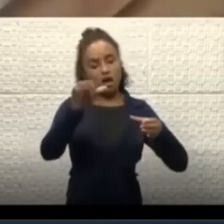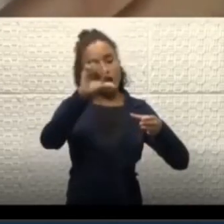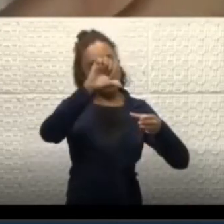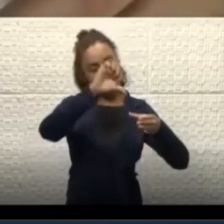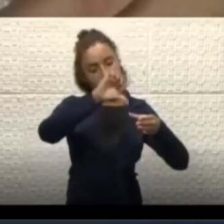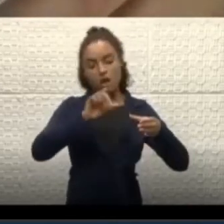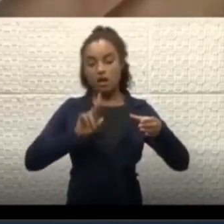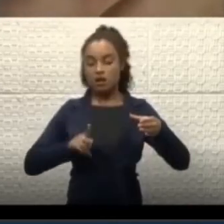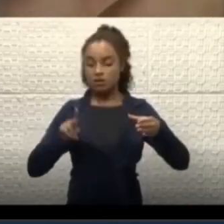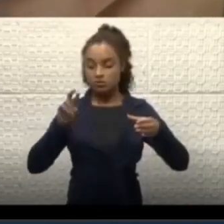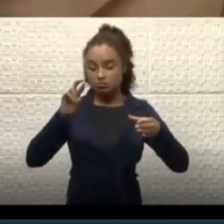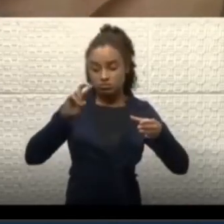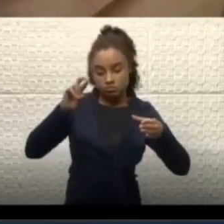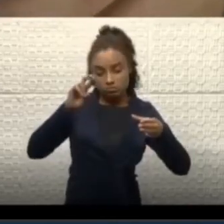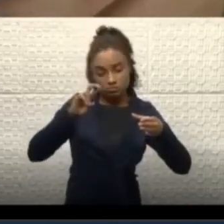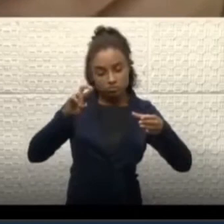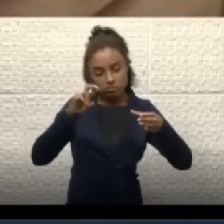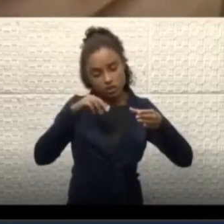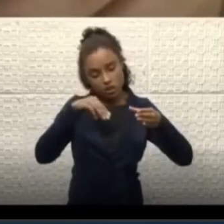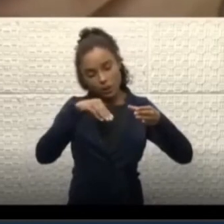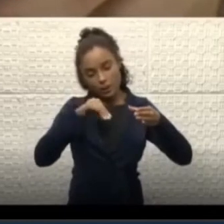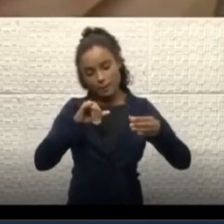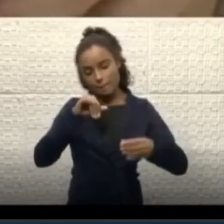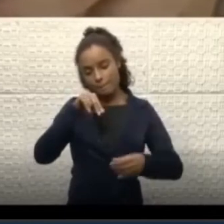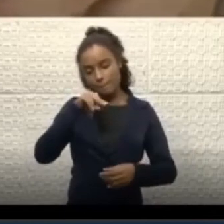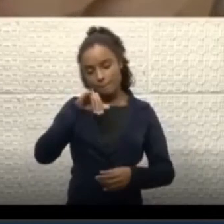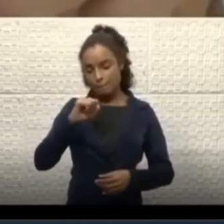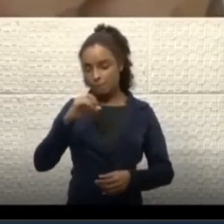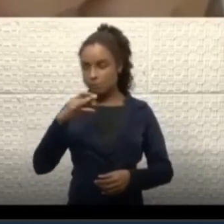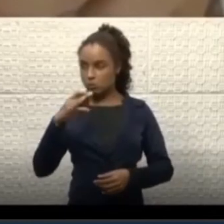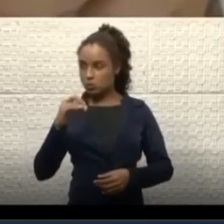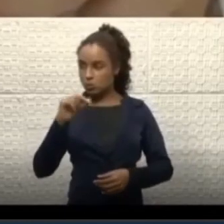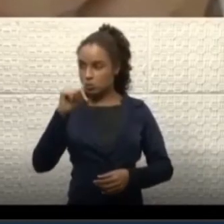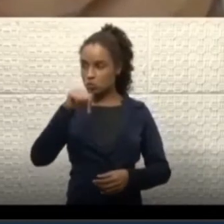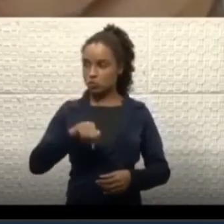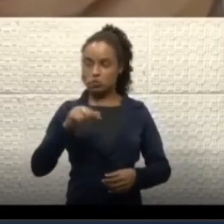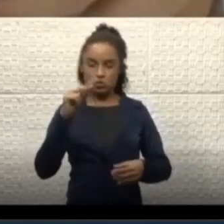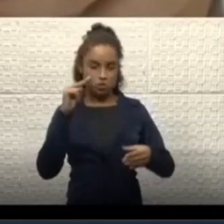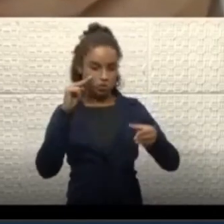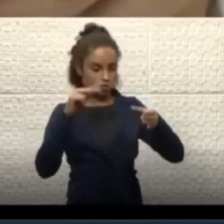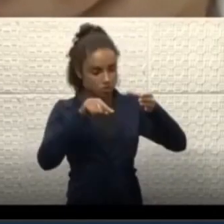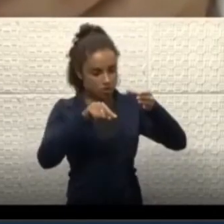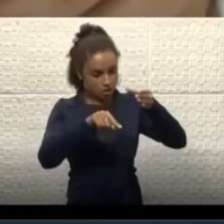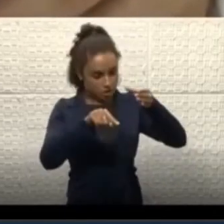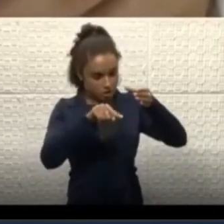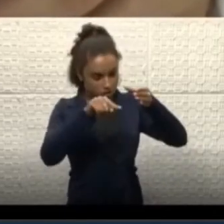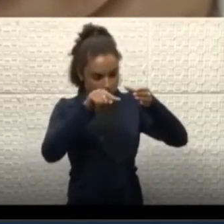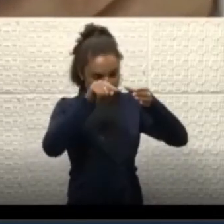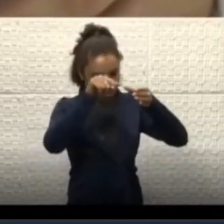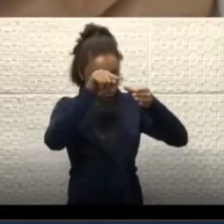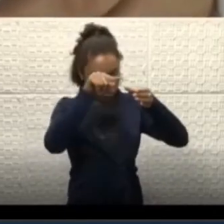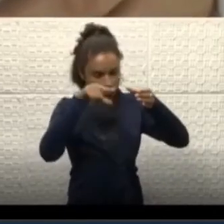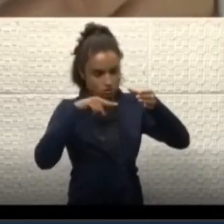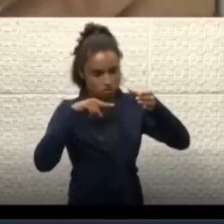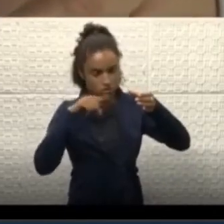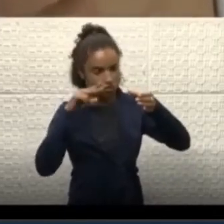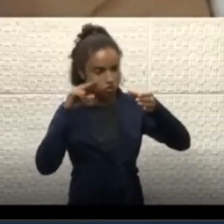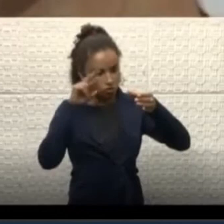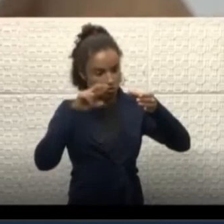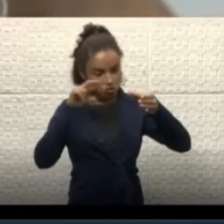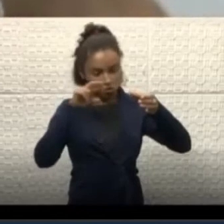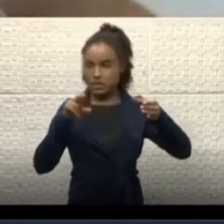sempre observar bem o menisco. Apesar dessa volumetria que está sendo medida aí do lado,